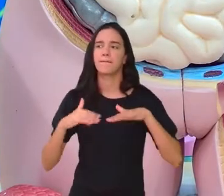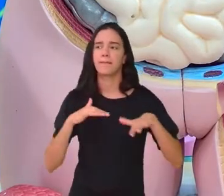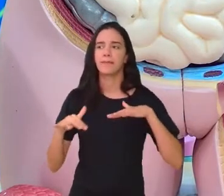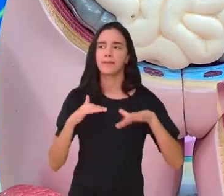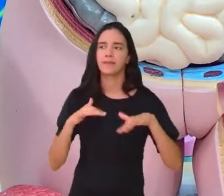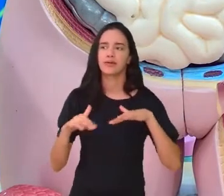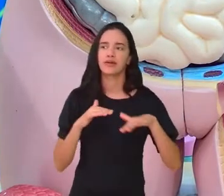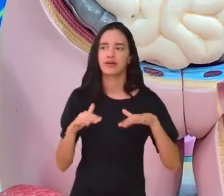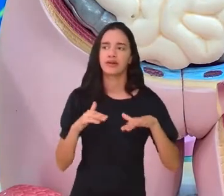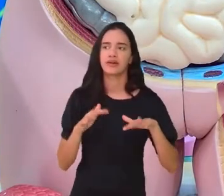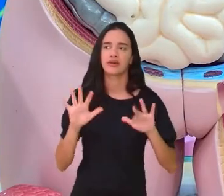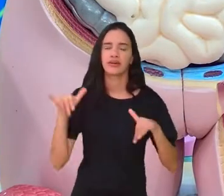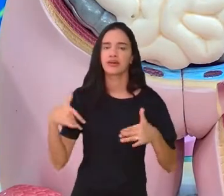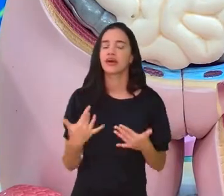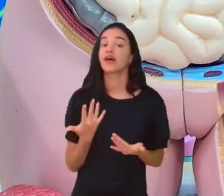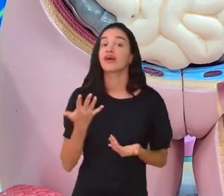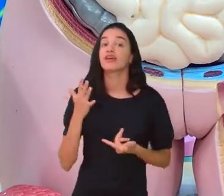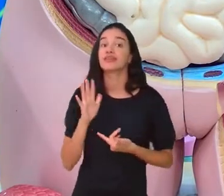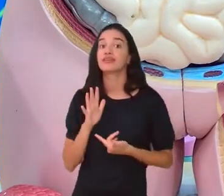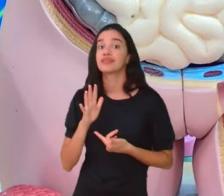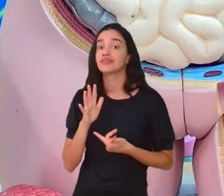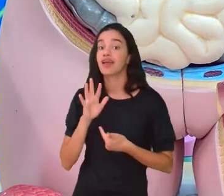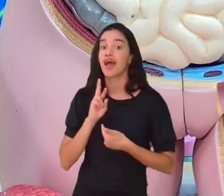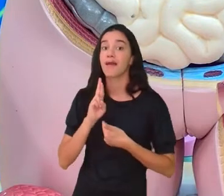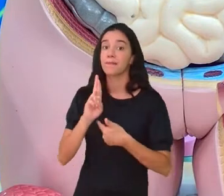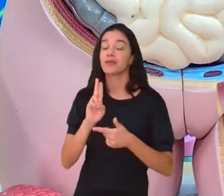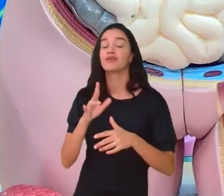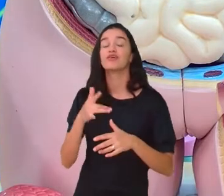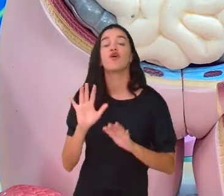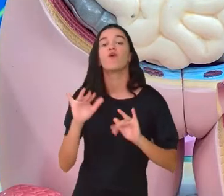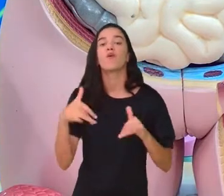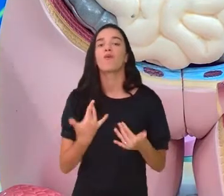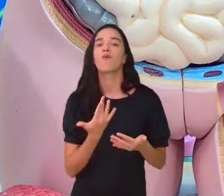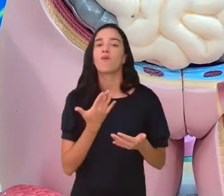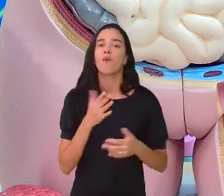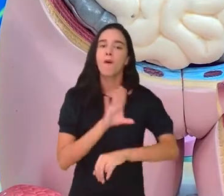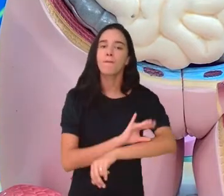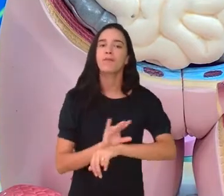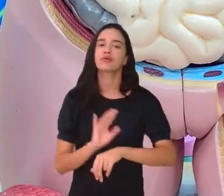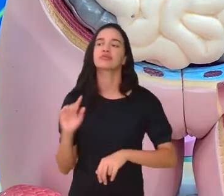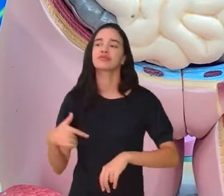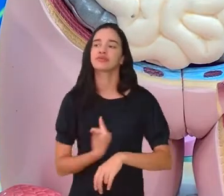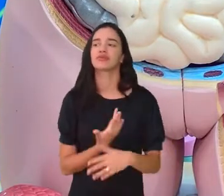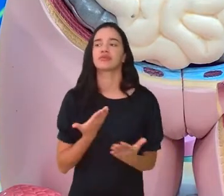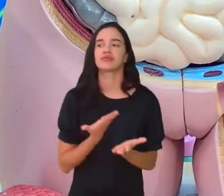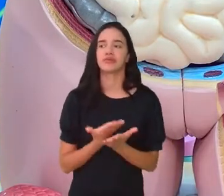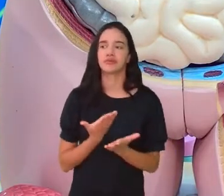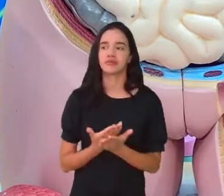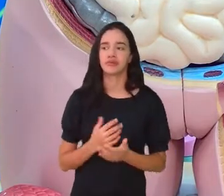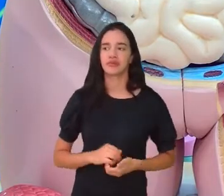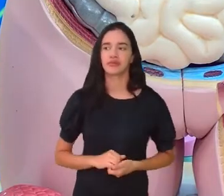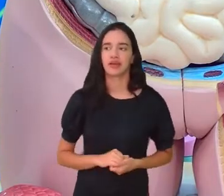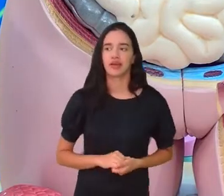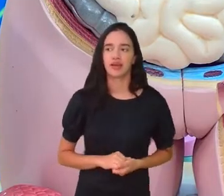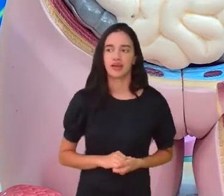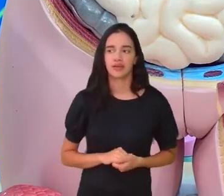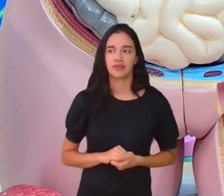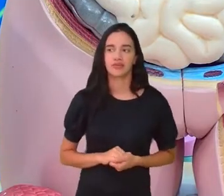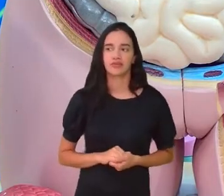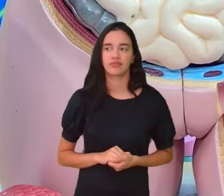agora está representado por que músculo nós estudamos hoje? Olha o que é que vai acontecer na medida que a gente